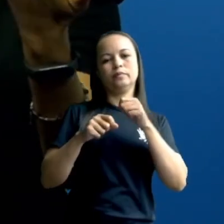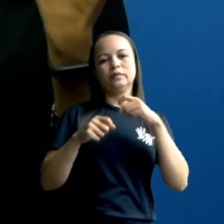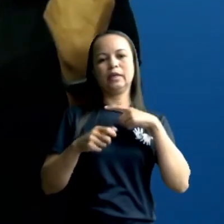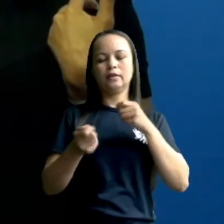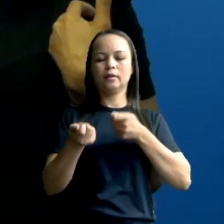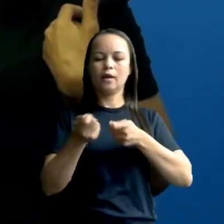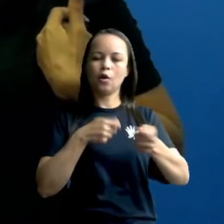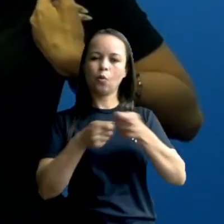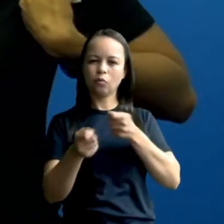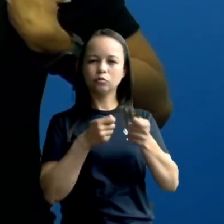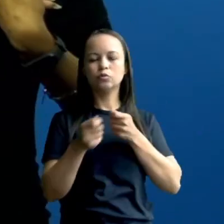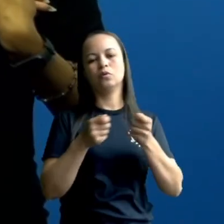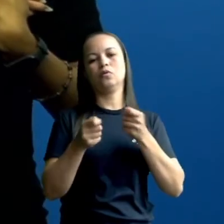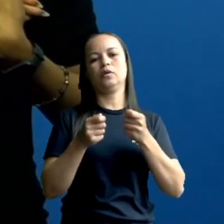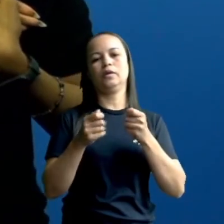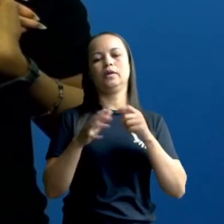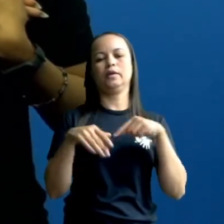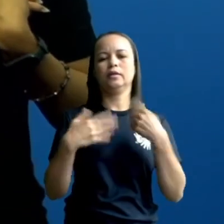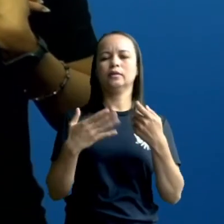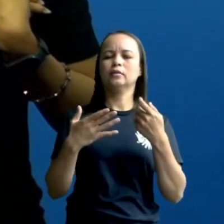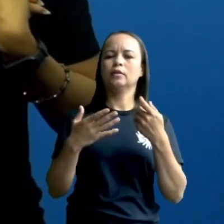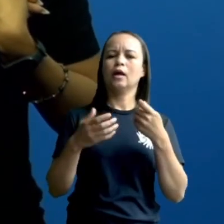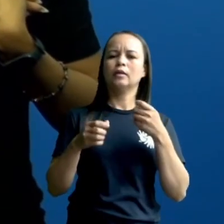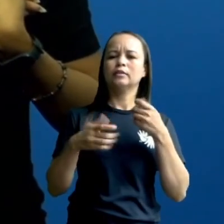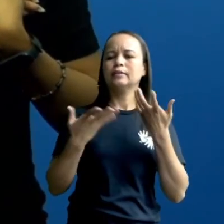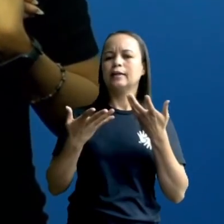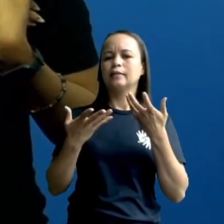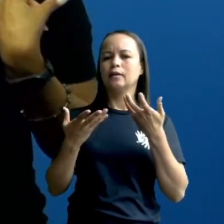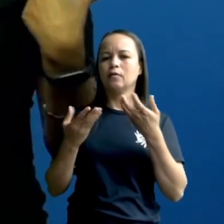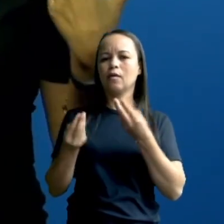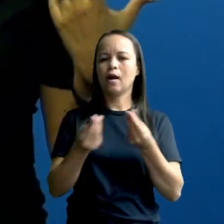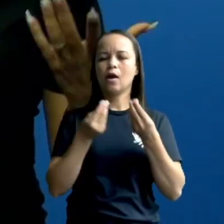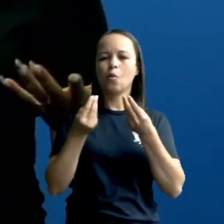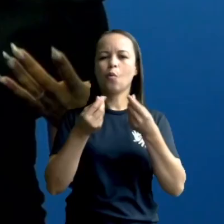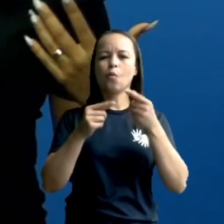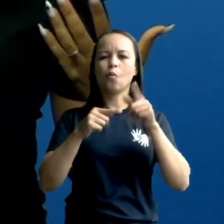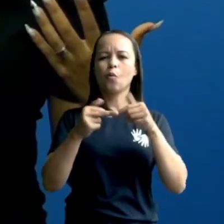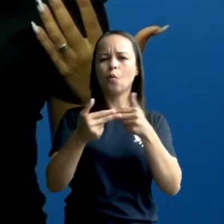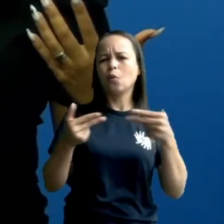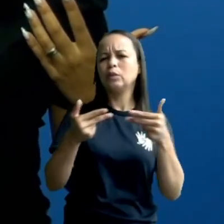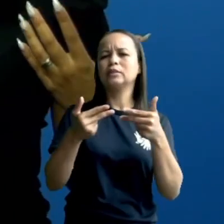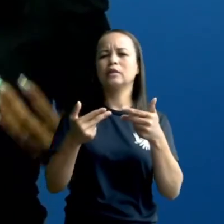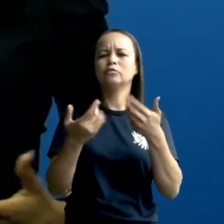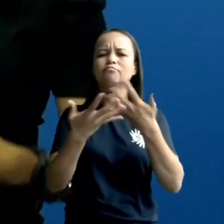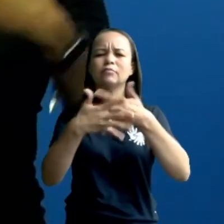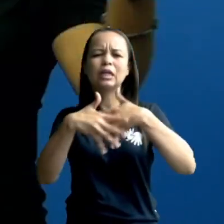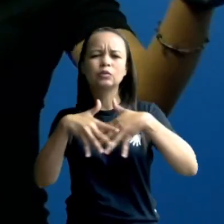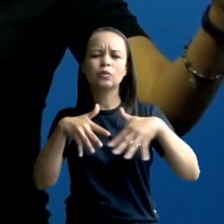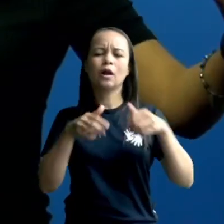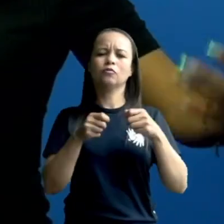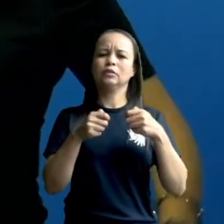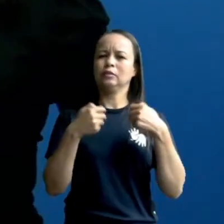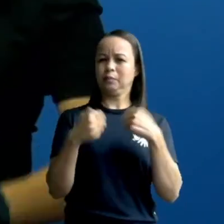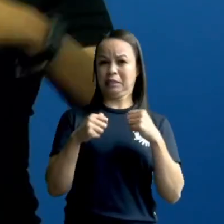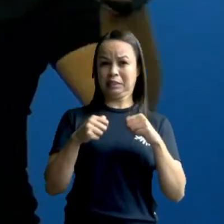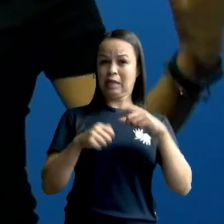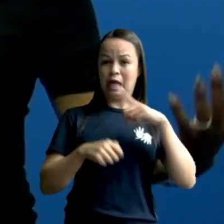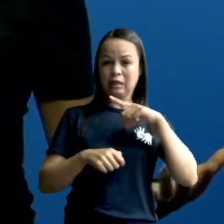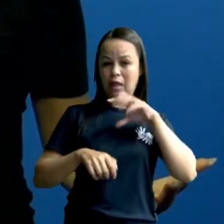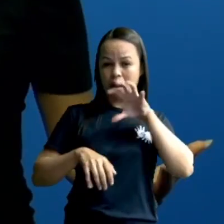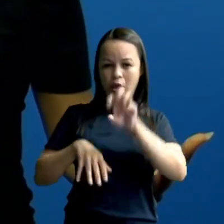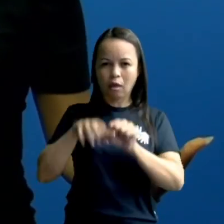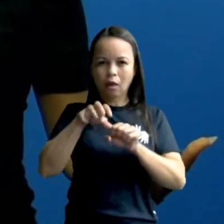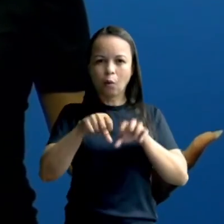tem que se adequar a algo mais natural, certo? Você não precisa consumir tudo em